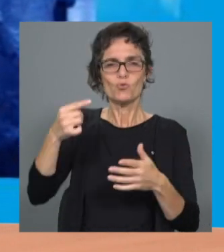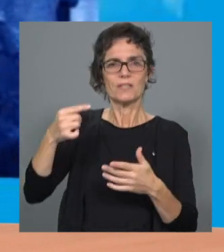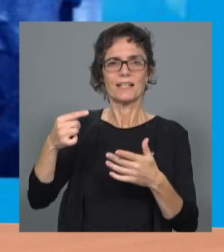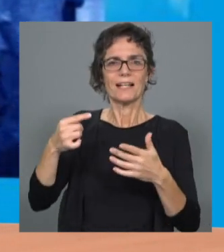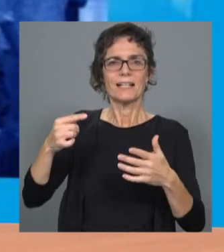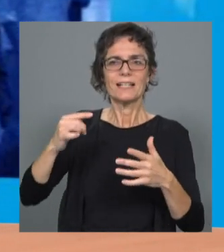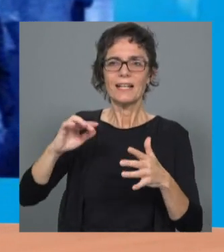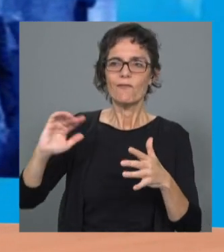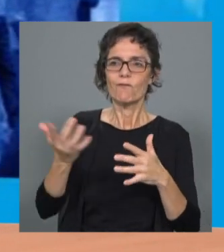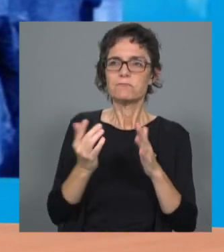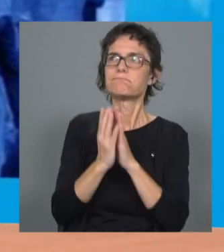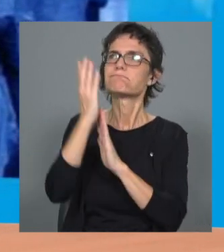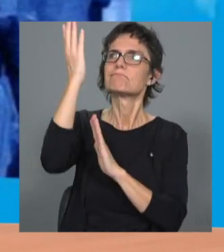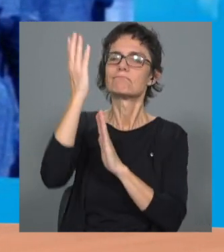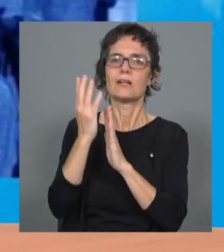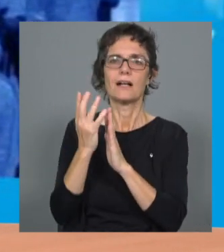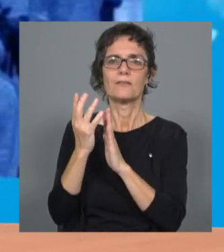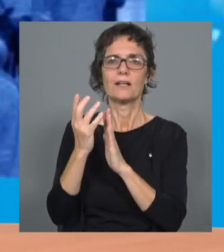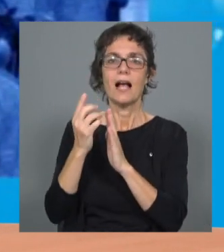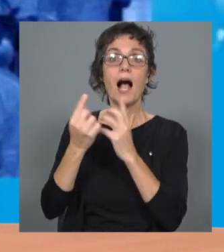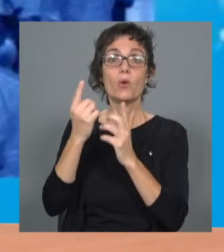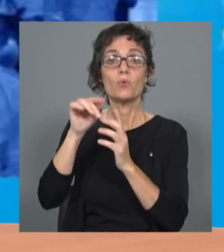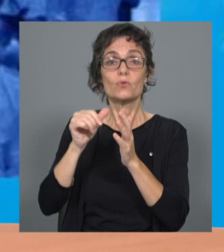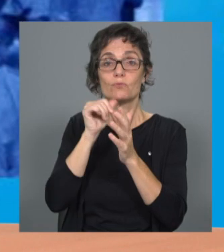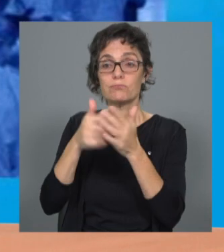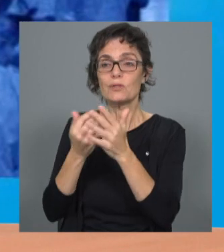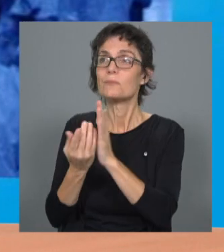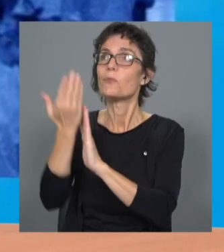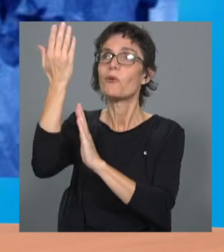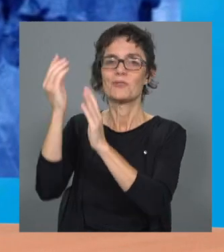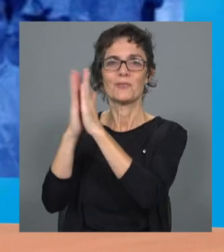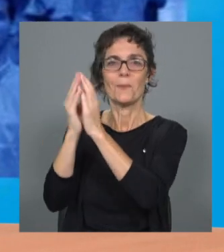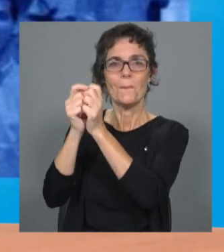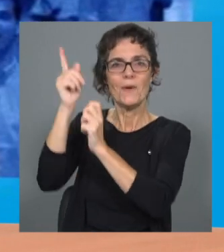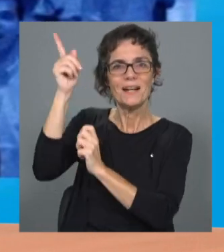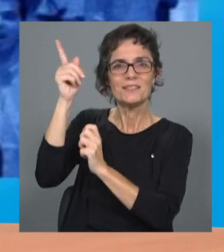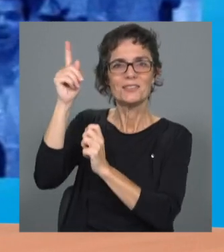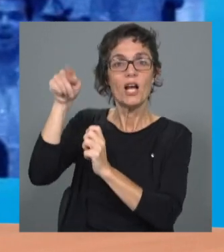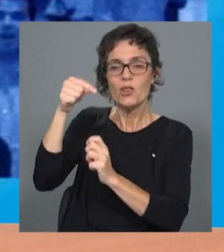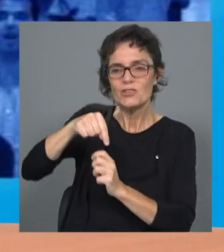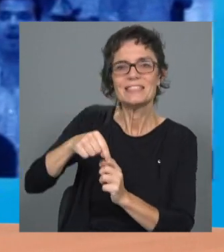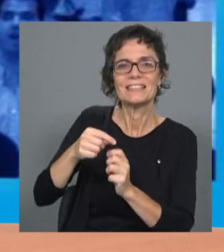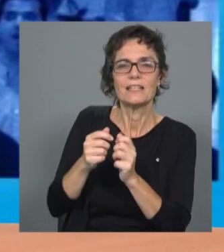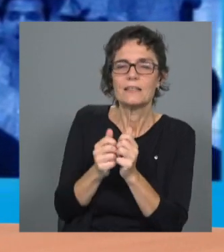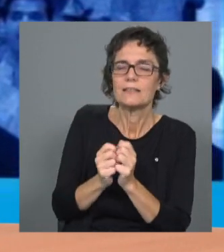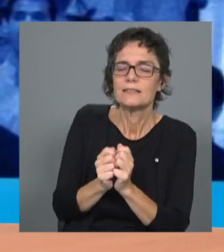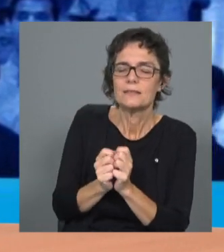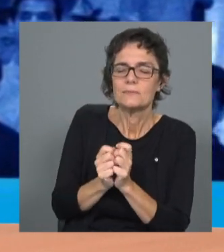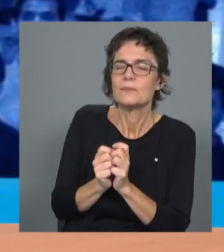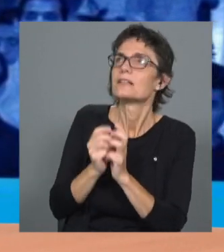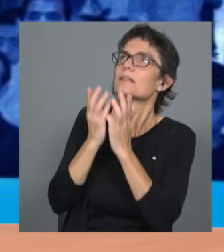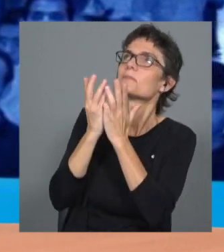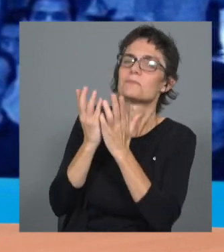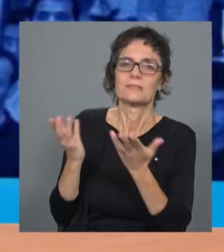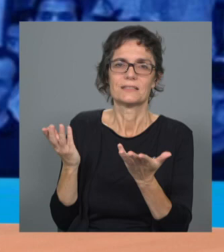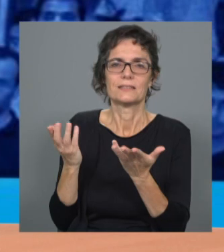aqueles que já partiram, e nós que rezamos incessantemente por eles e eles por nós. E é uma comunidade daqueles que partiram e daqueles que estão,